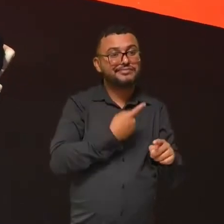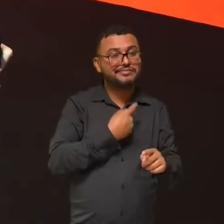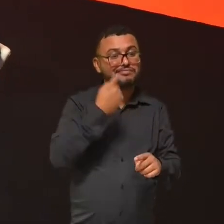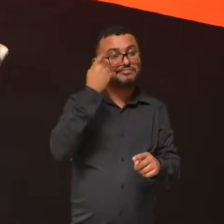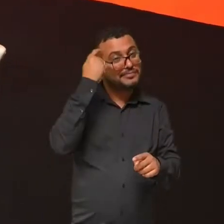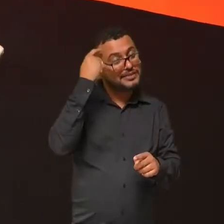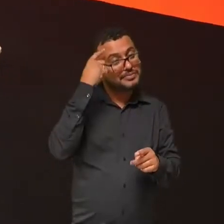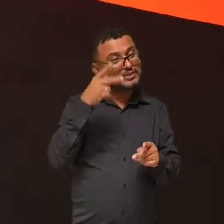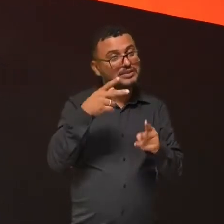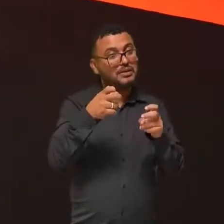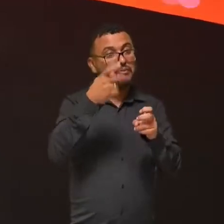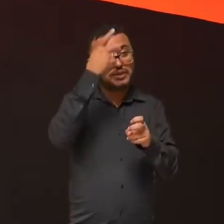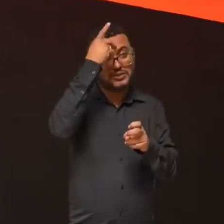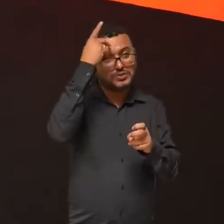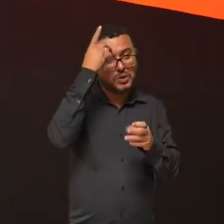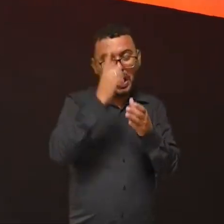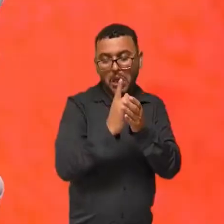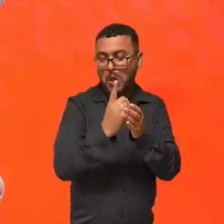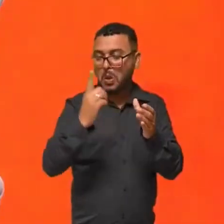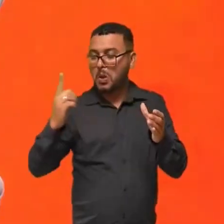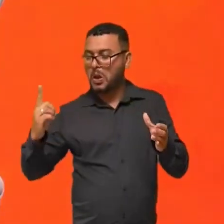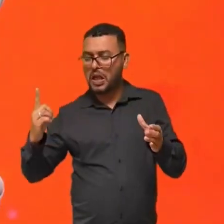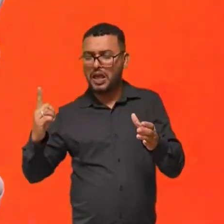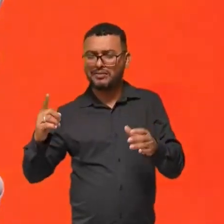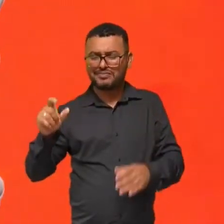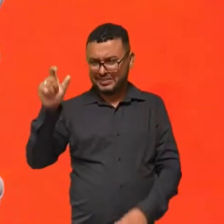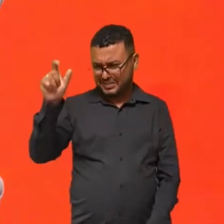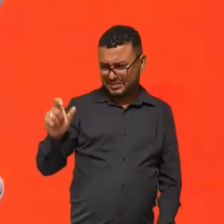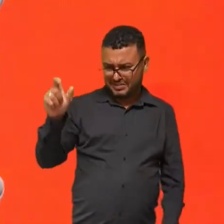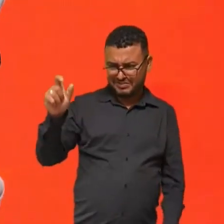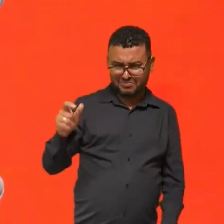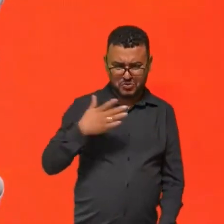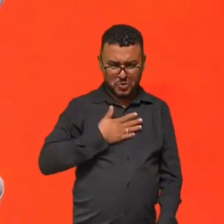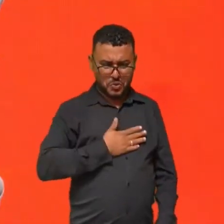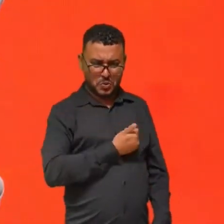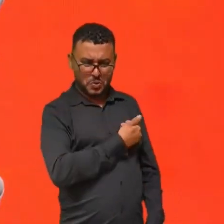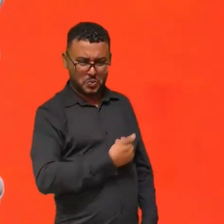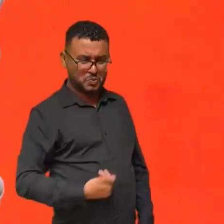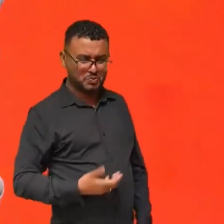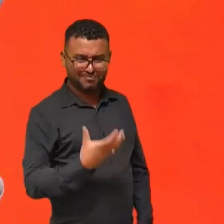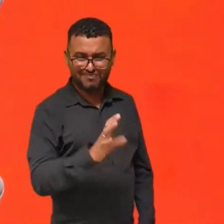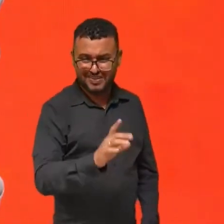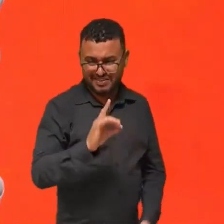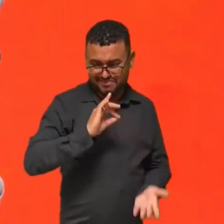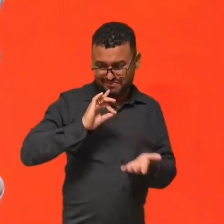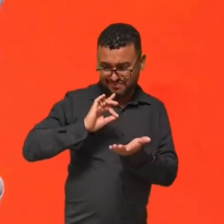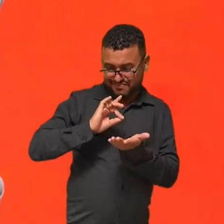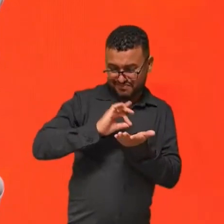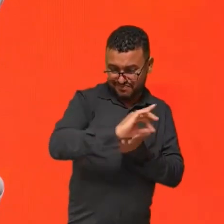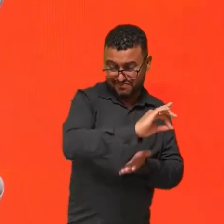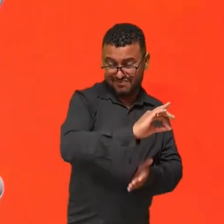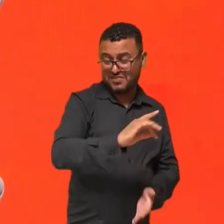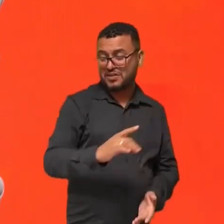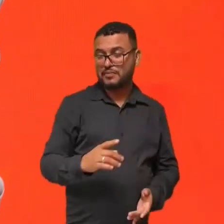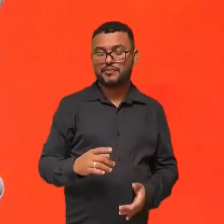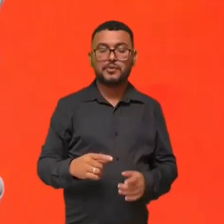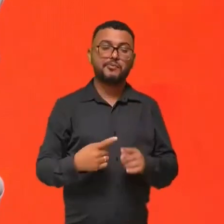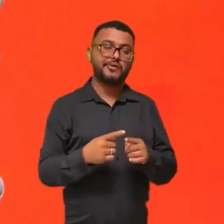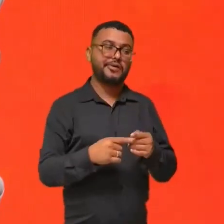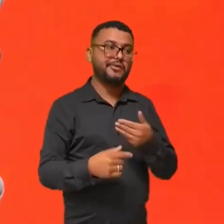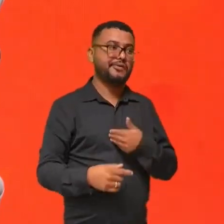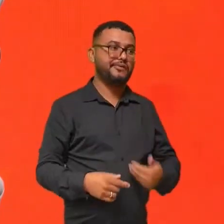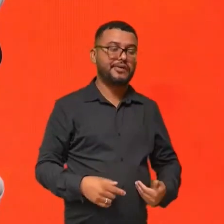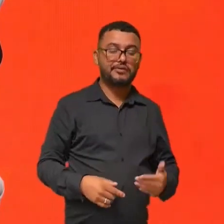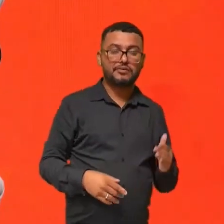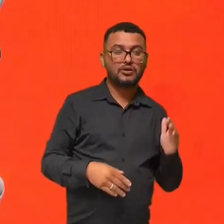elas acham que o Estado é um inimigo, porque o Estado não ajuda, e a pesquisa mostra isso. A pesquisa diz assim, o